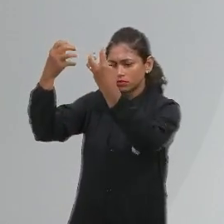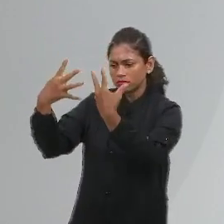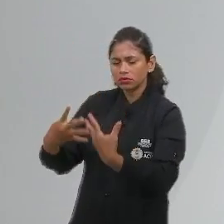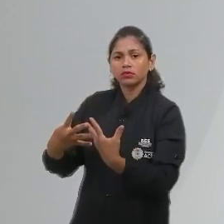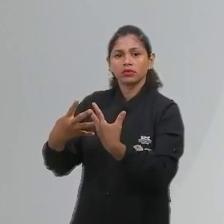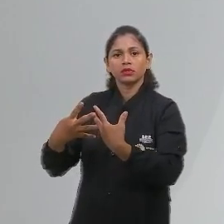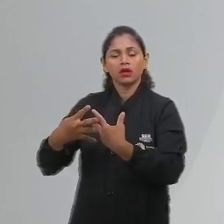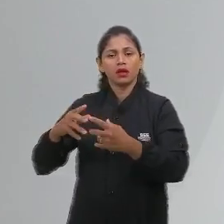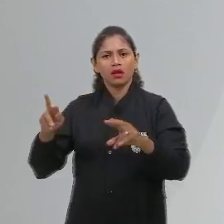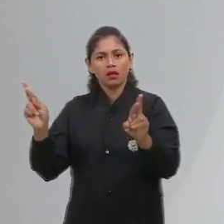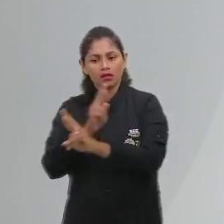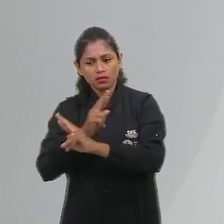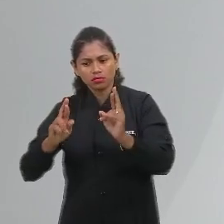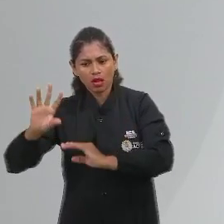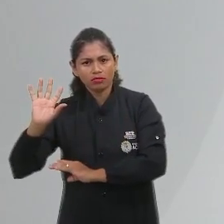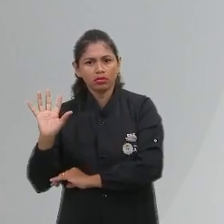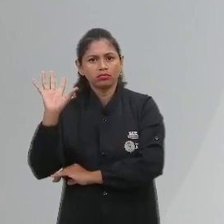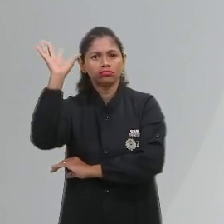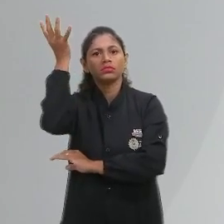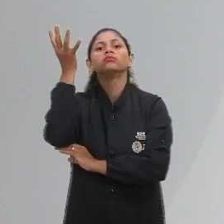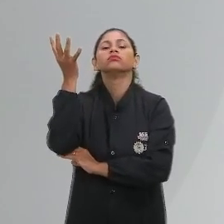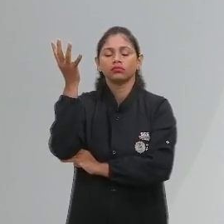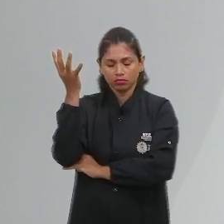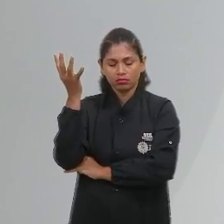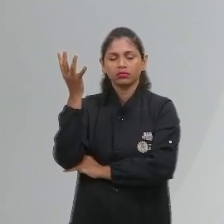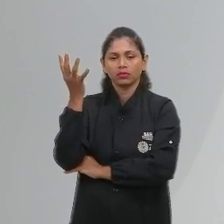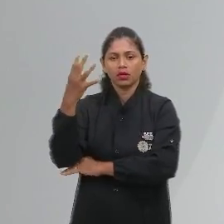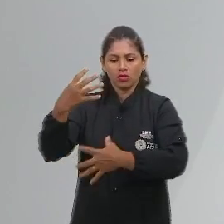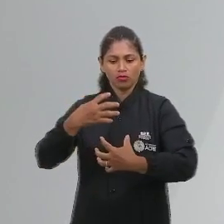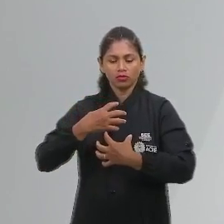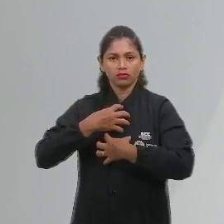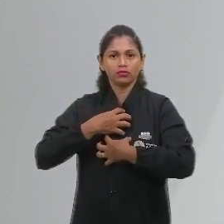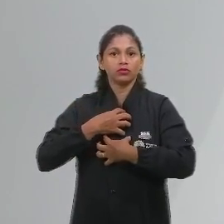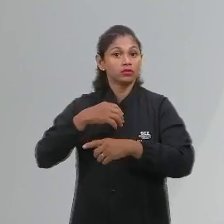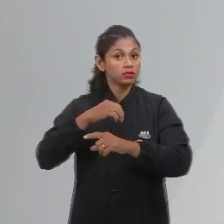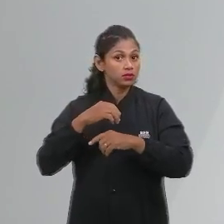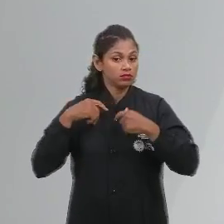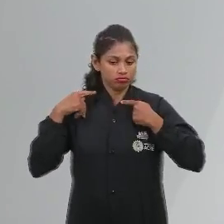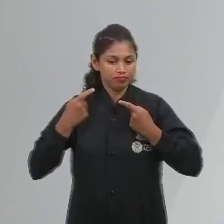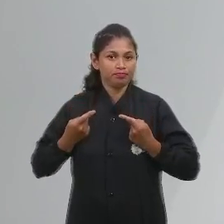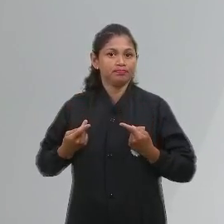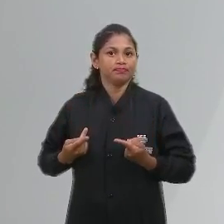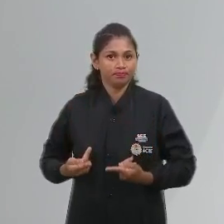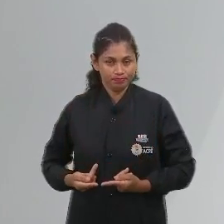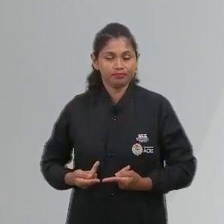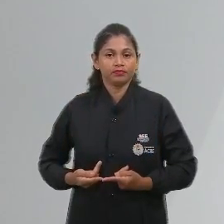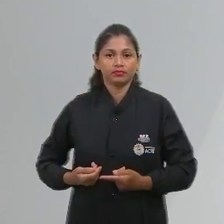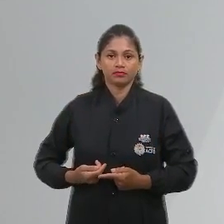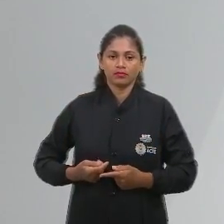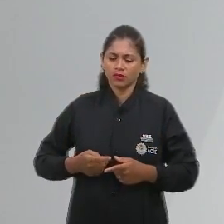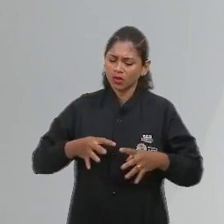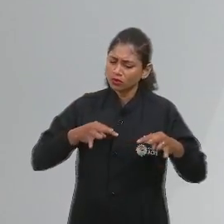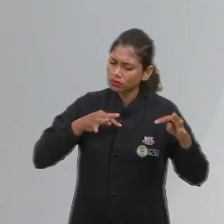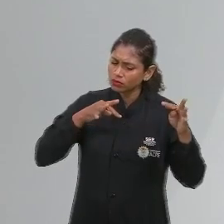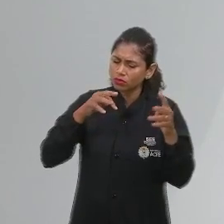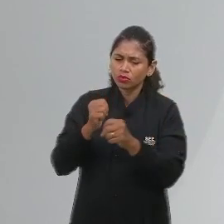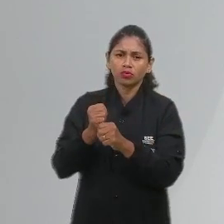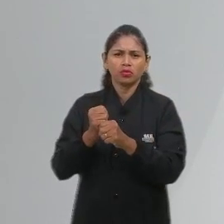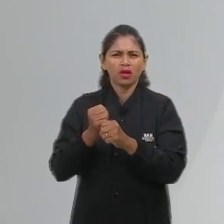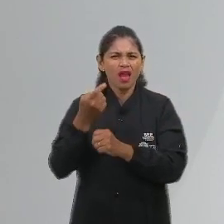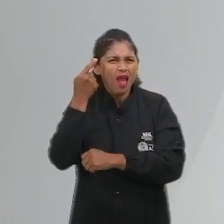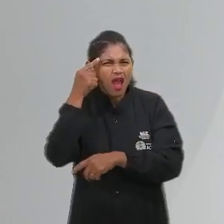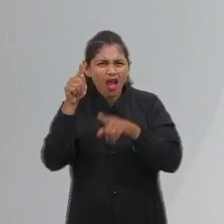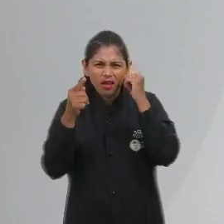de fenômenos, de situações e até mesmo comportamentos humanos. Tudo isso é uma pura criação